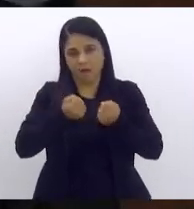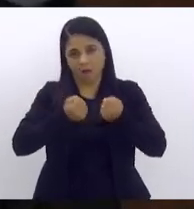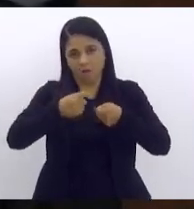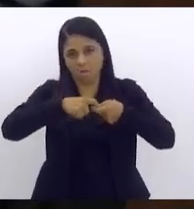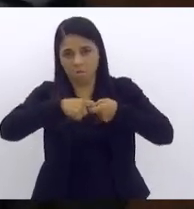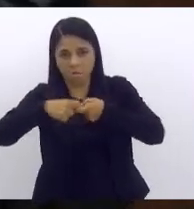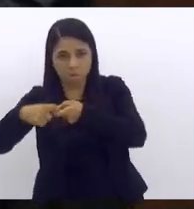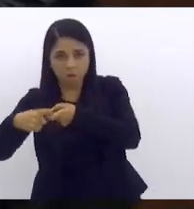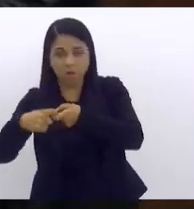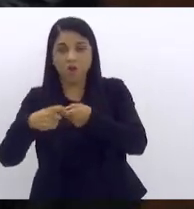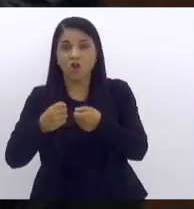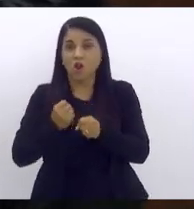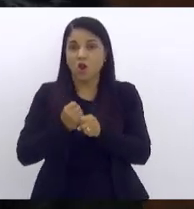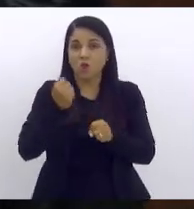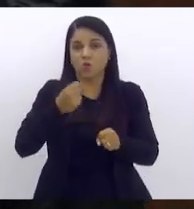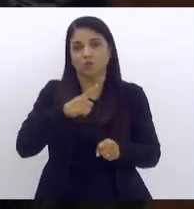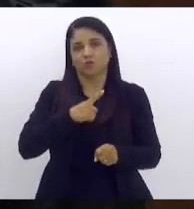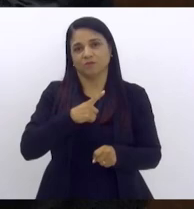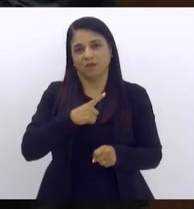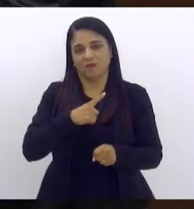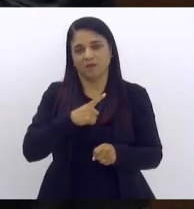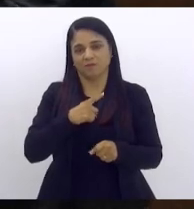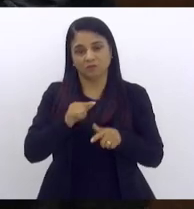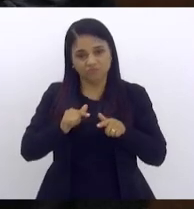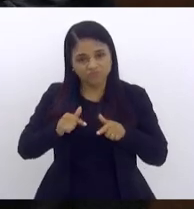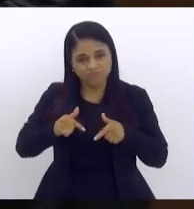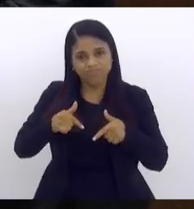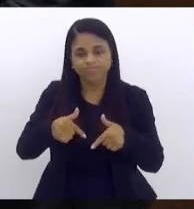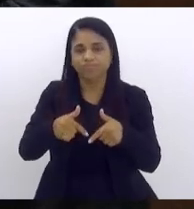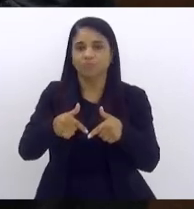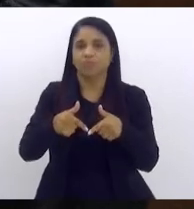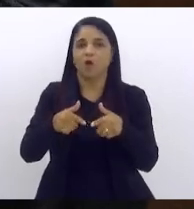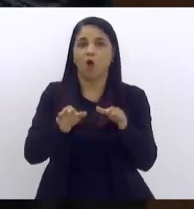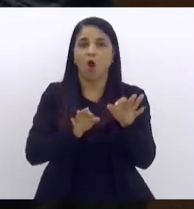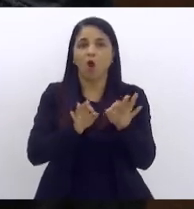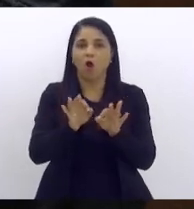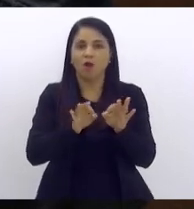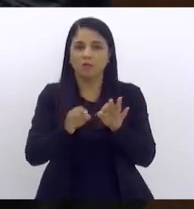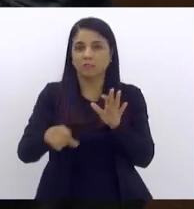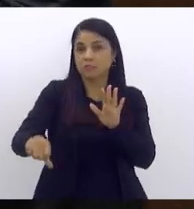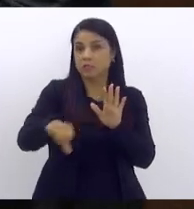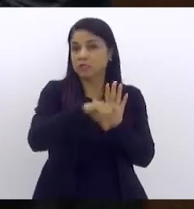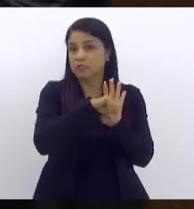estamos aqui arduamente enfrentando uma organização criminosa,